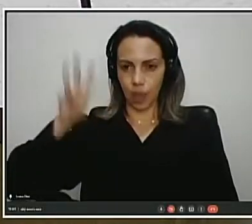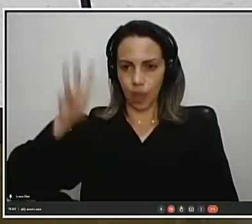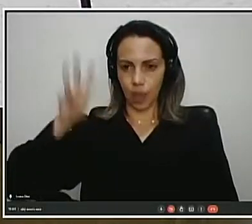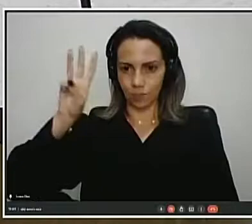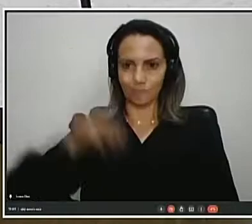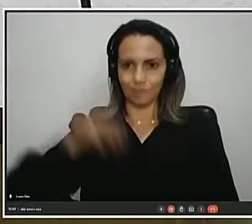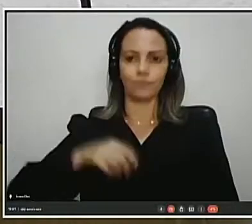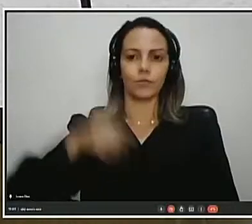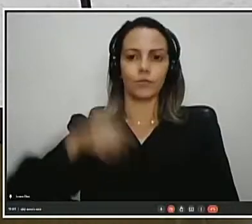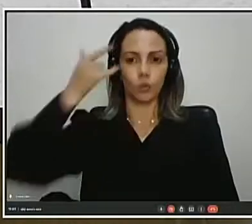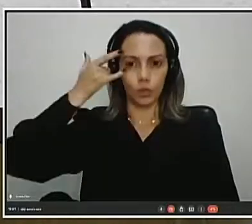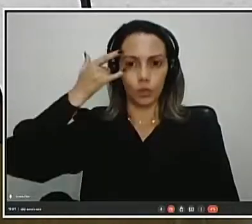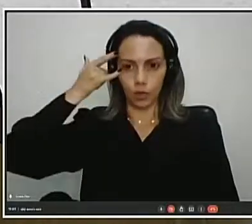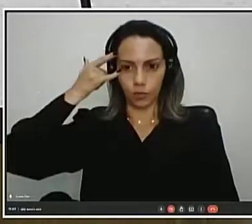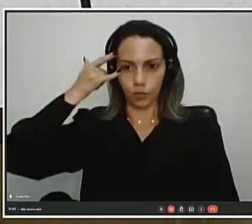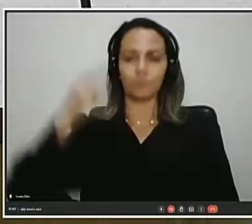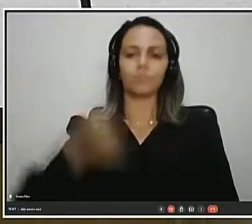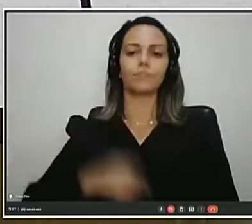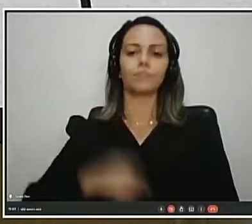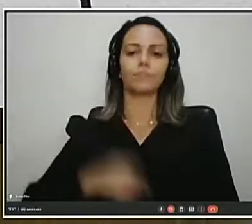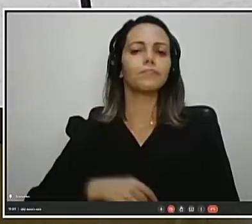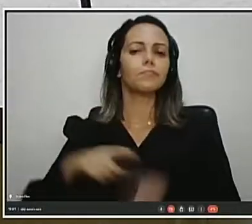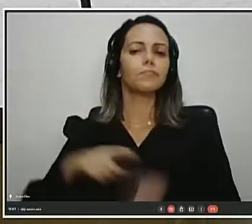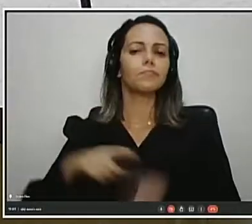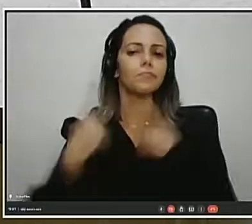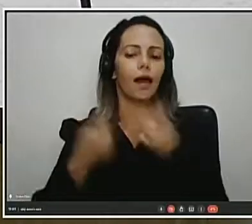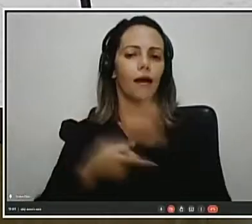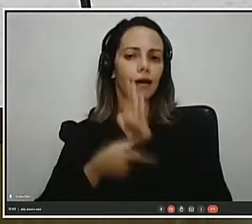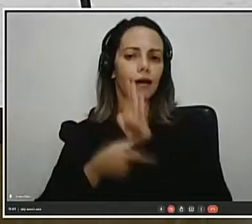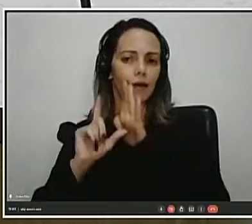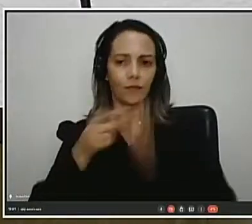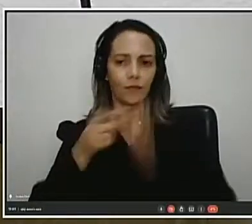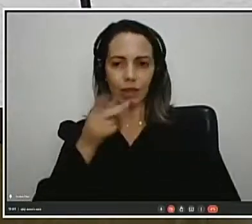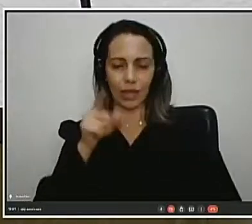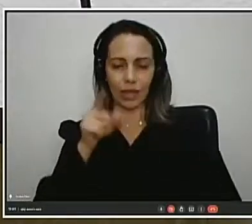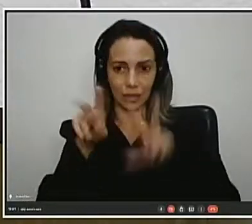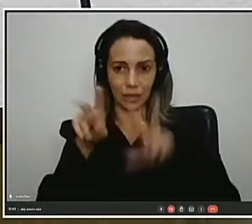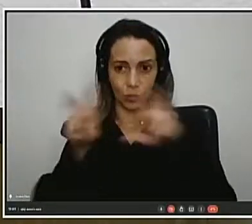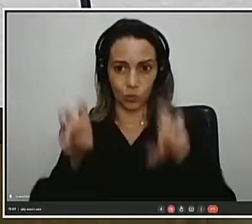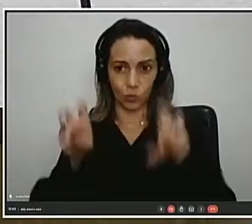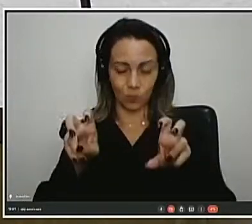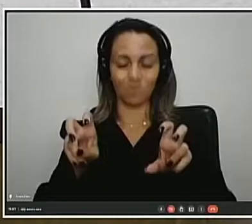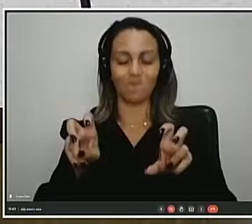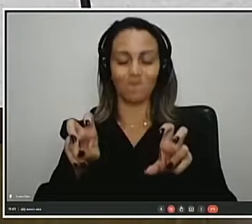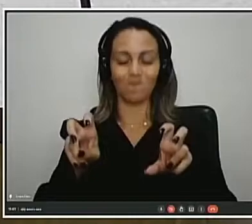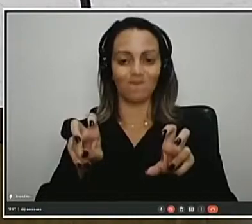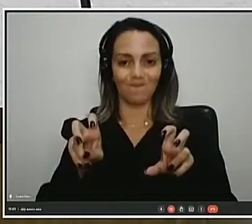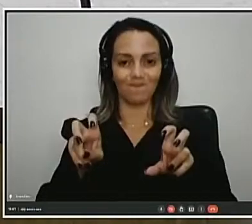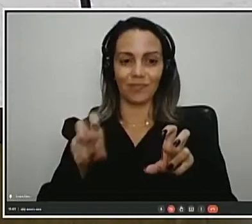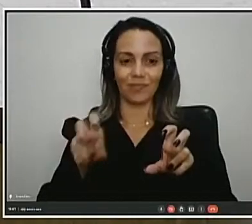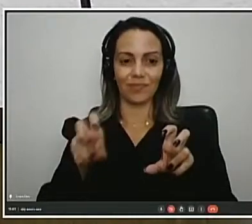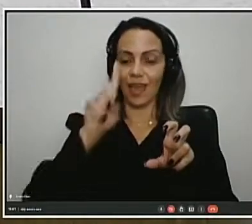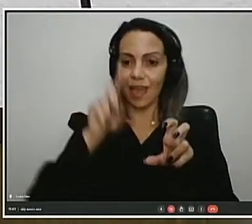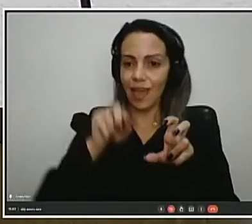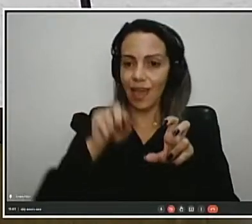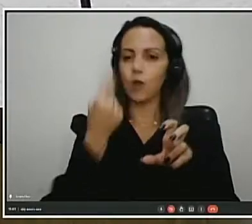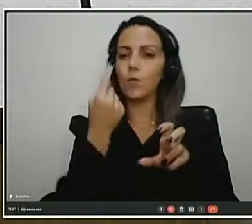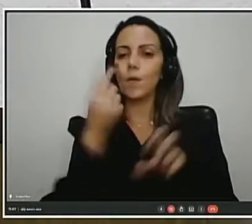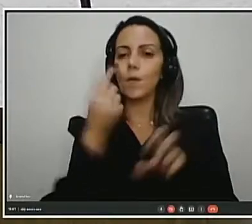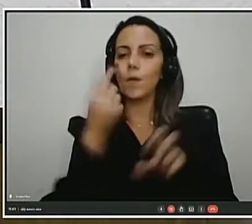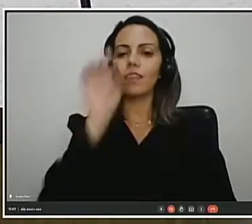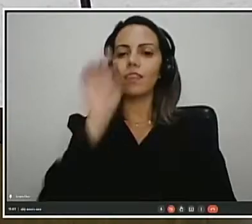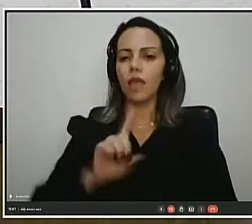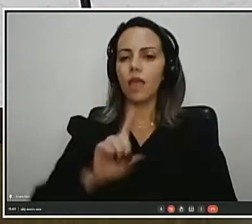Down. Porém, antes de falarmos da Síndrome de Down, que é uma entre outras